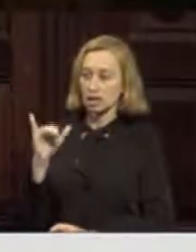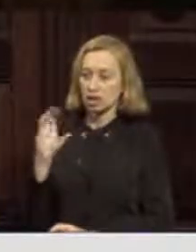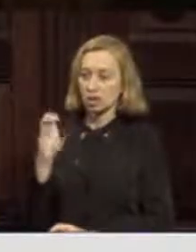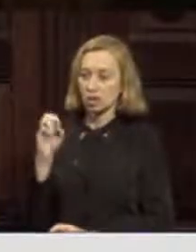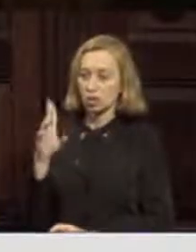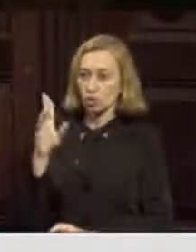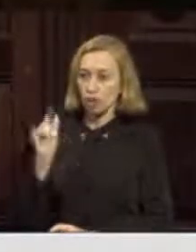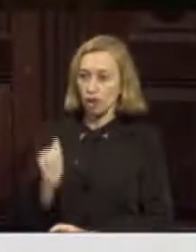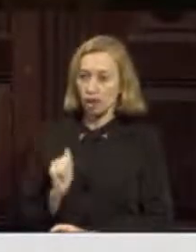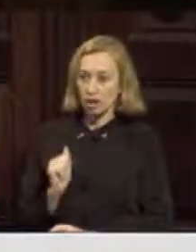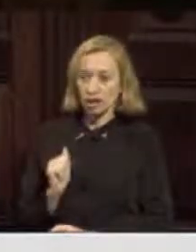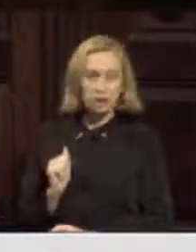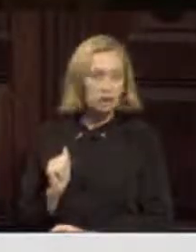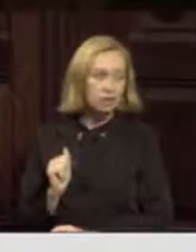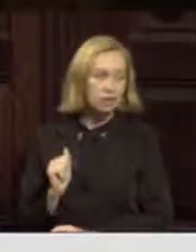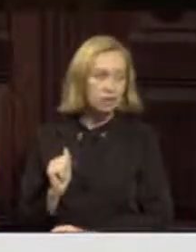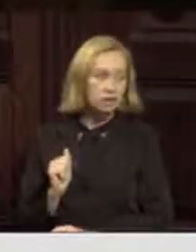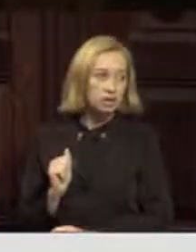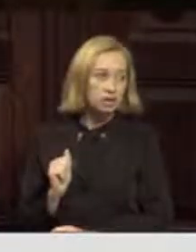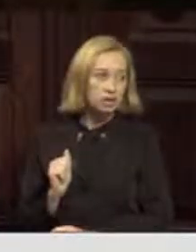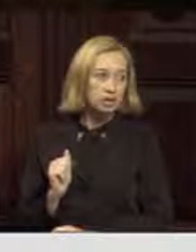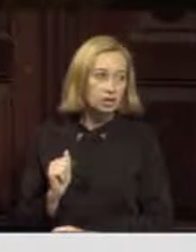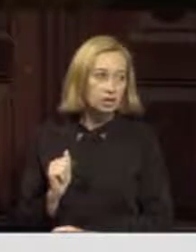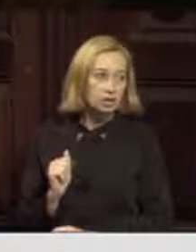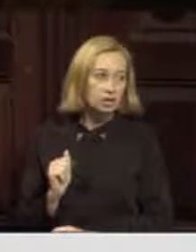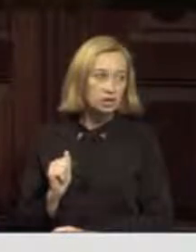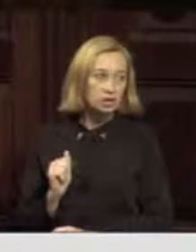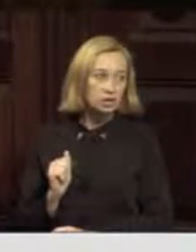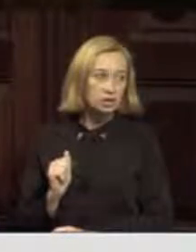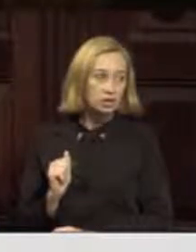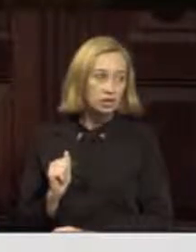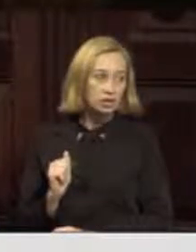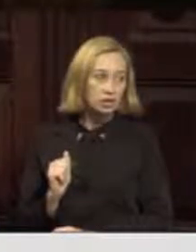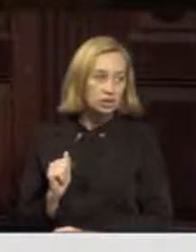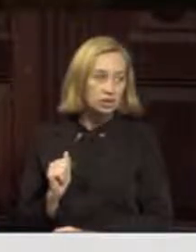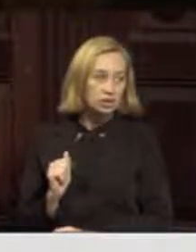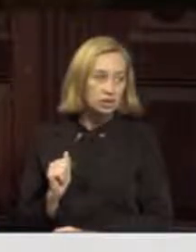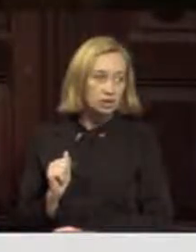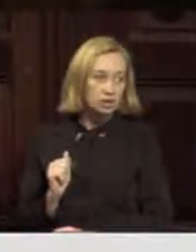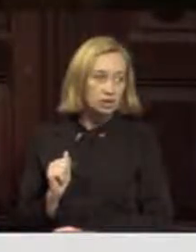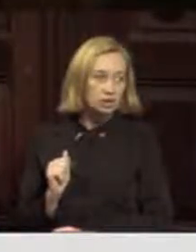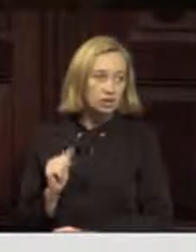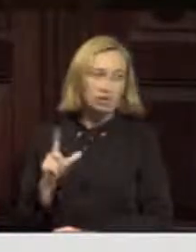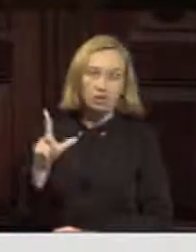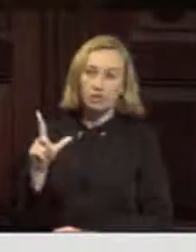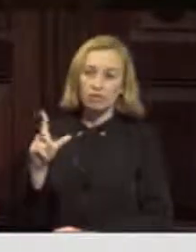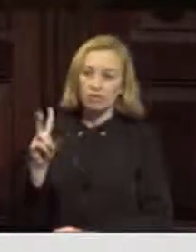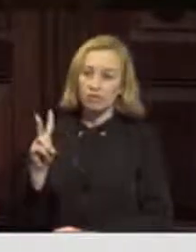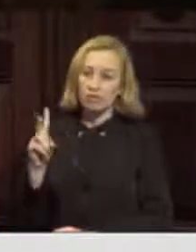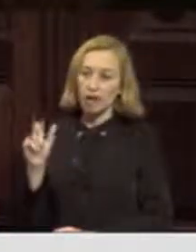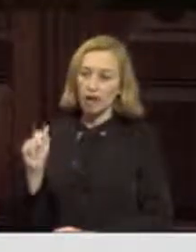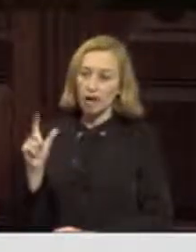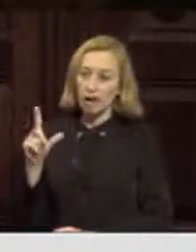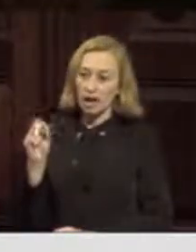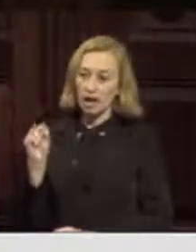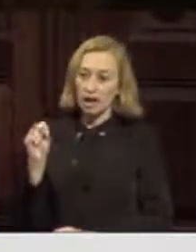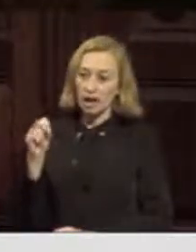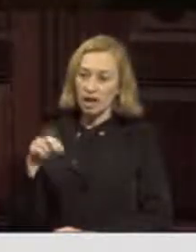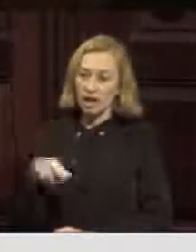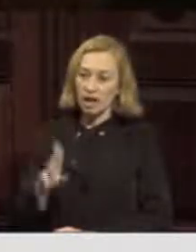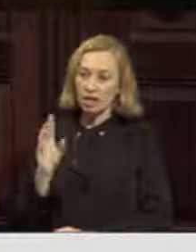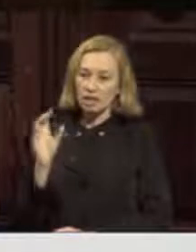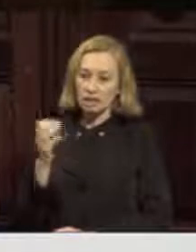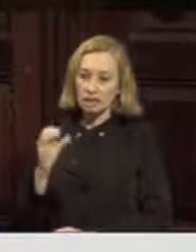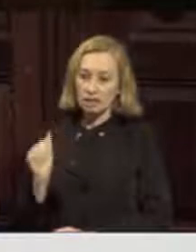Colégio Agrícola Monsenhor Tomás Tejerina de Prado, em Valença, Colégio Estadual Agrícola de